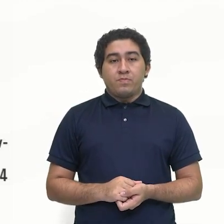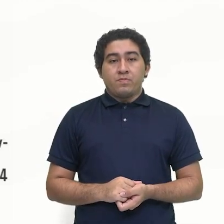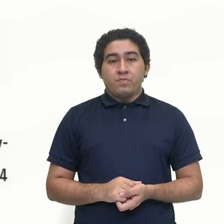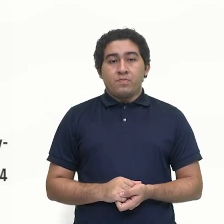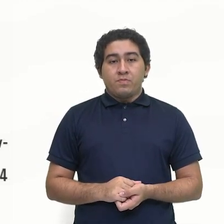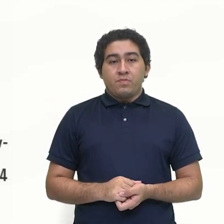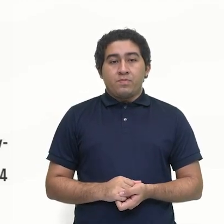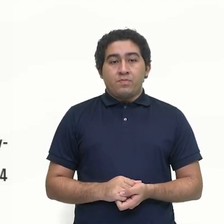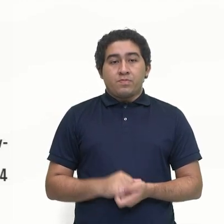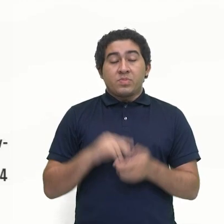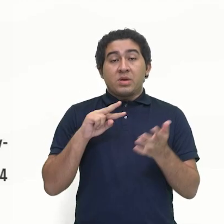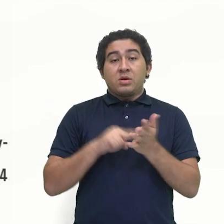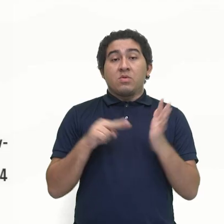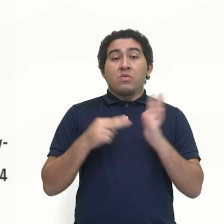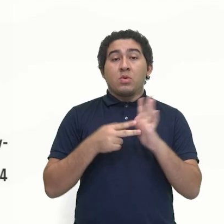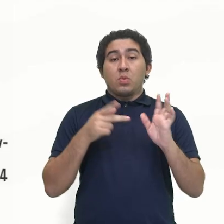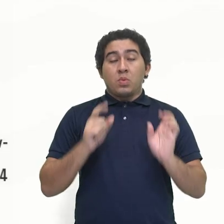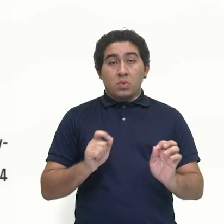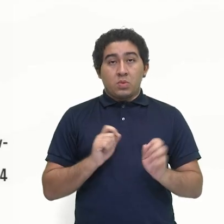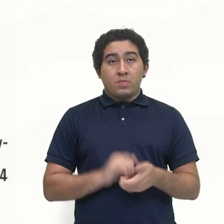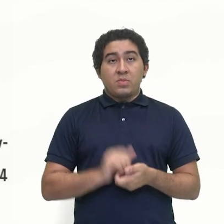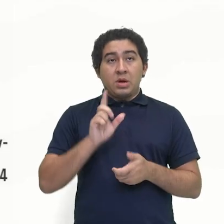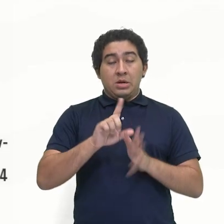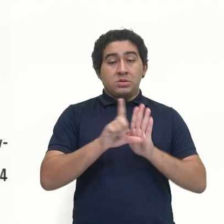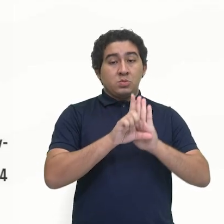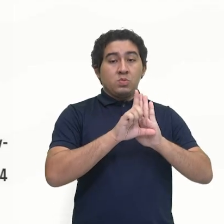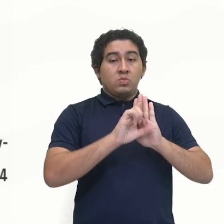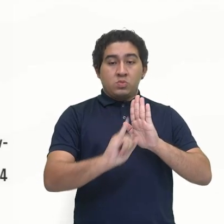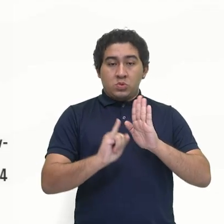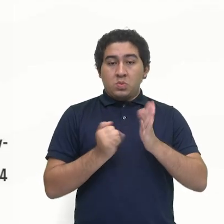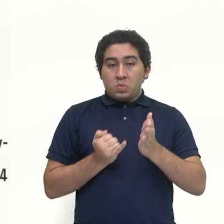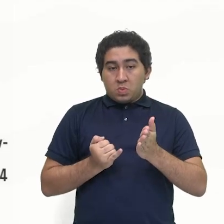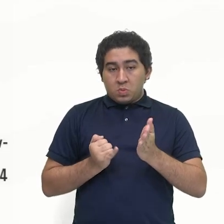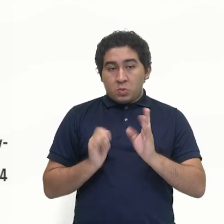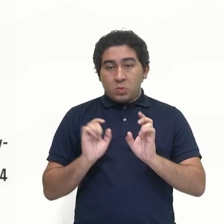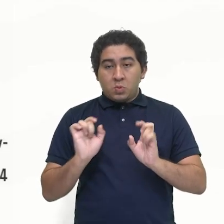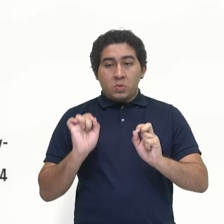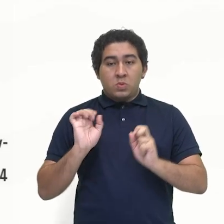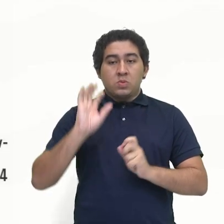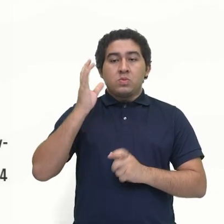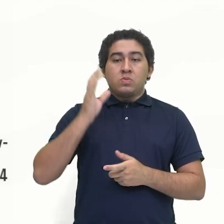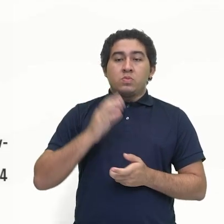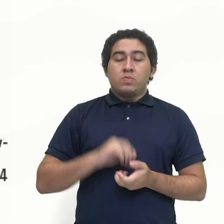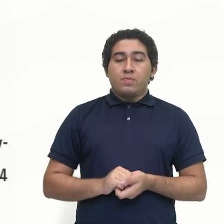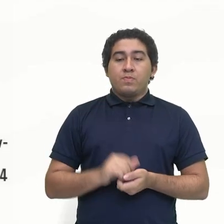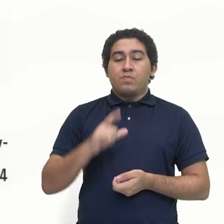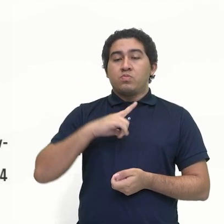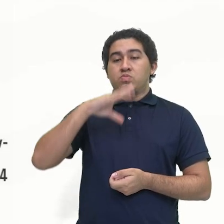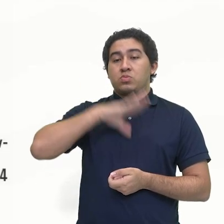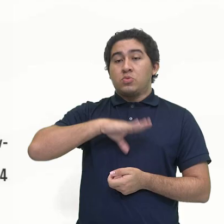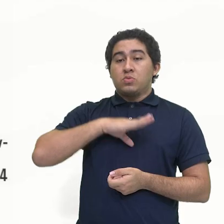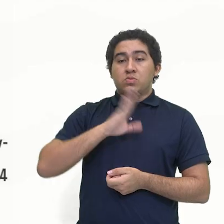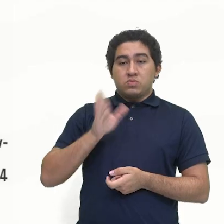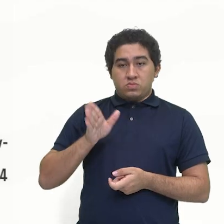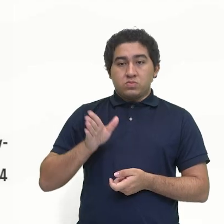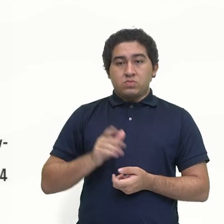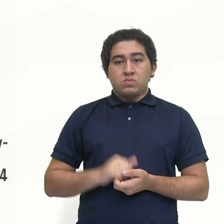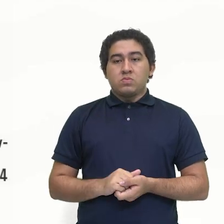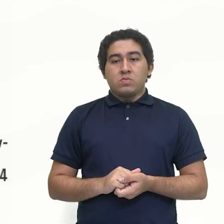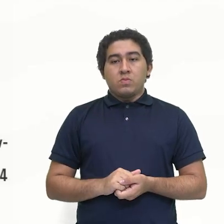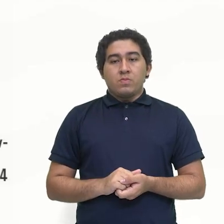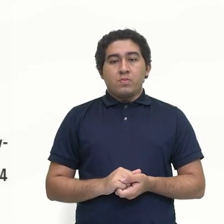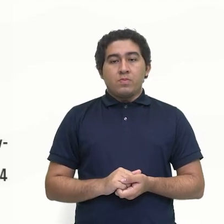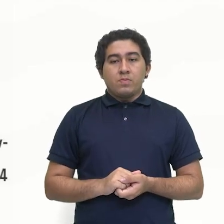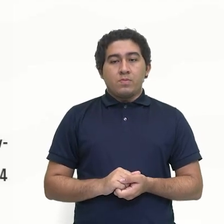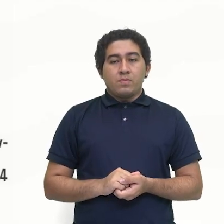Portuguese. Então essa sanção, essa lei, né, ela, além do português, ele fala alongside